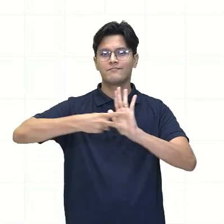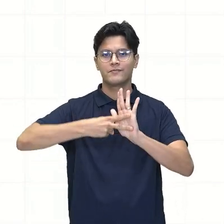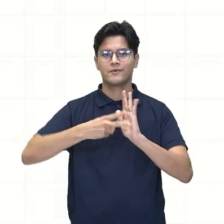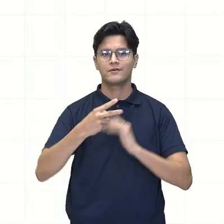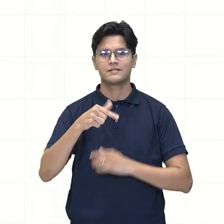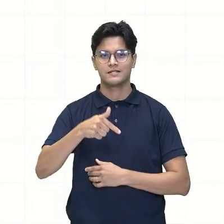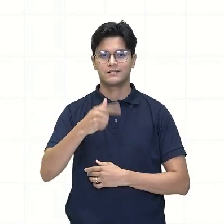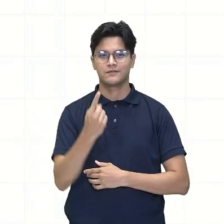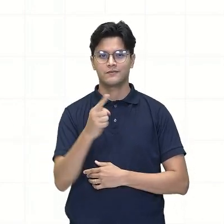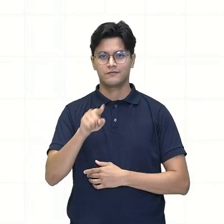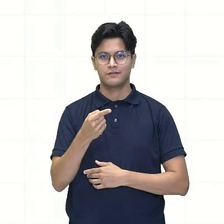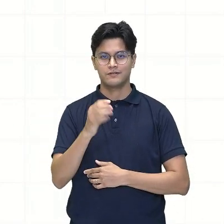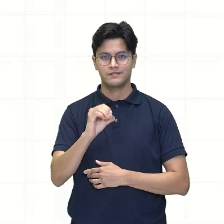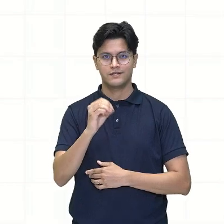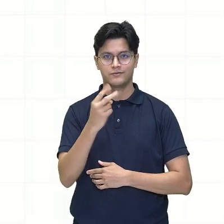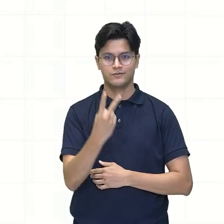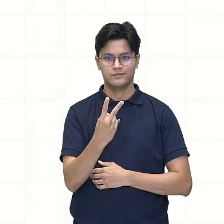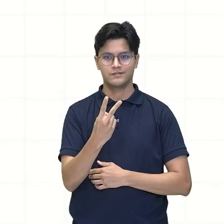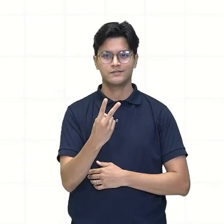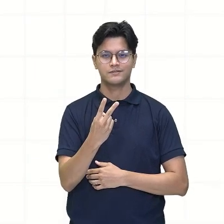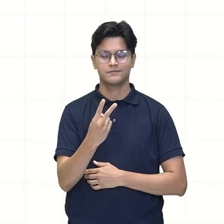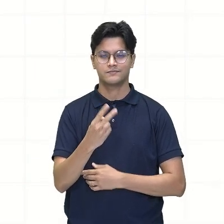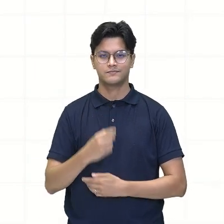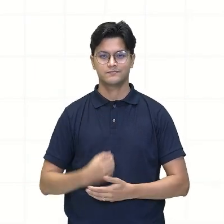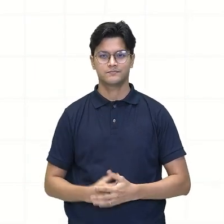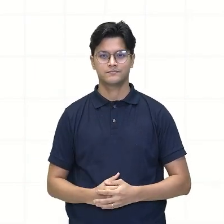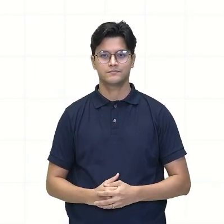71,02 graus.